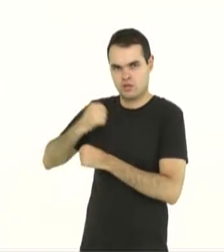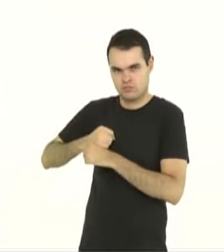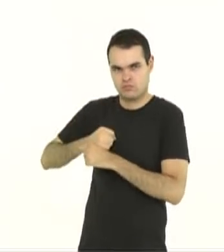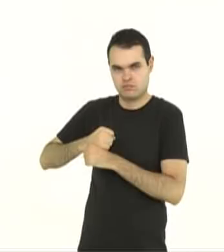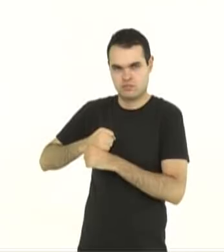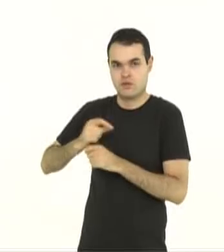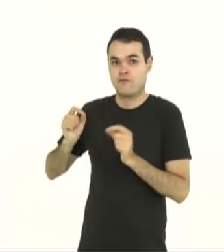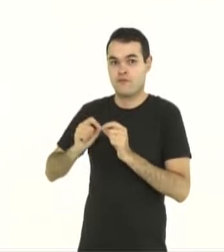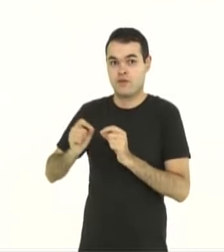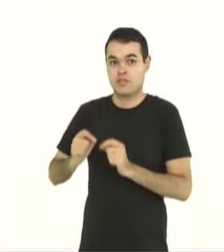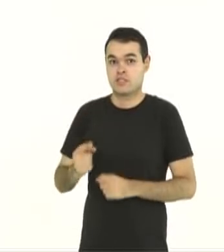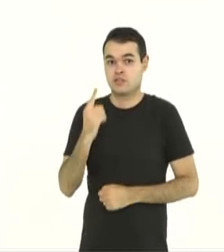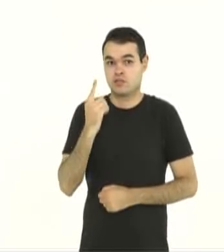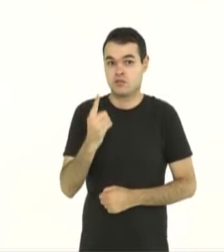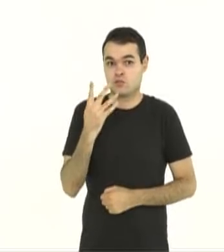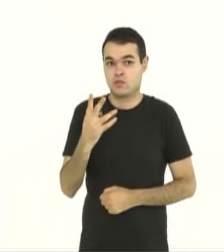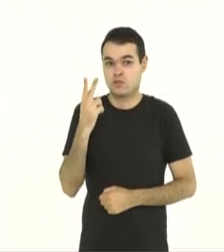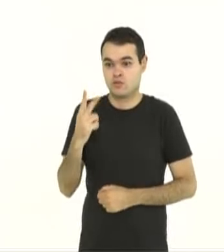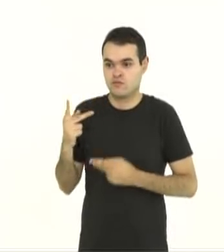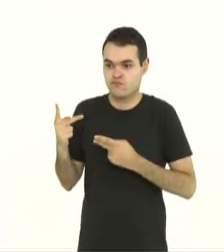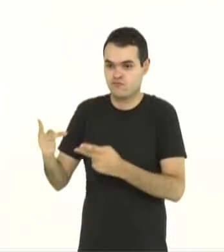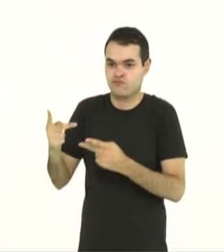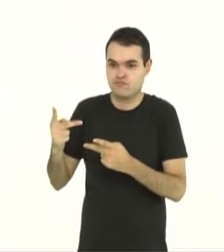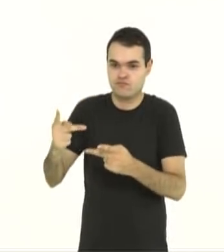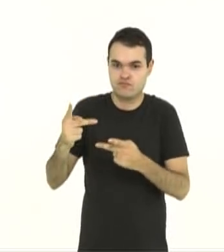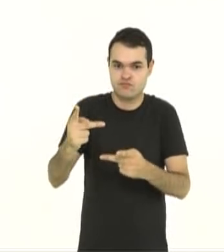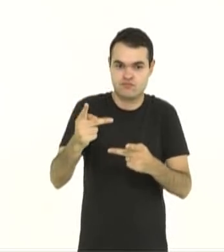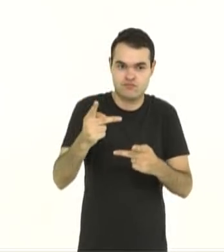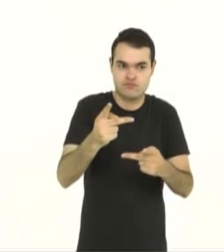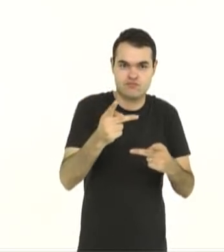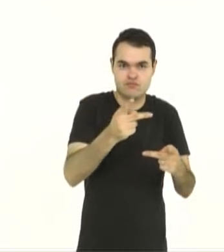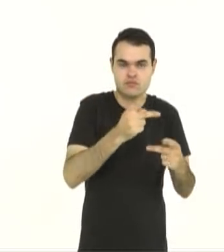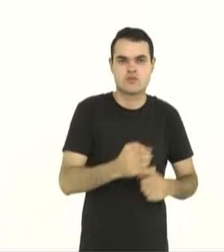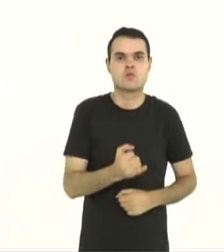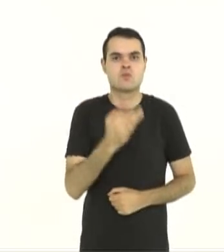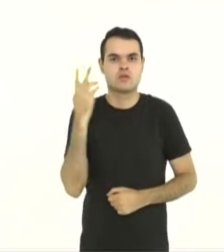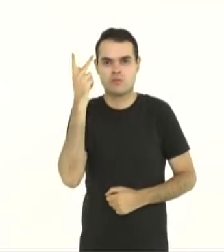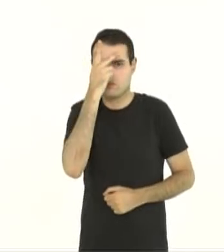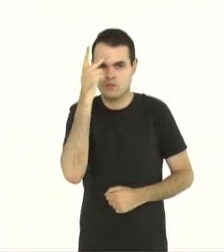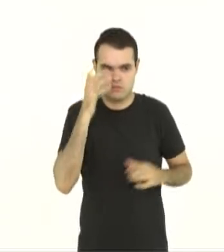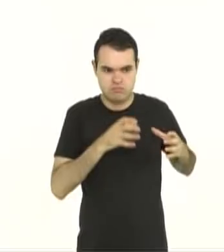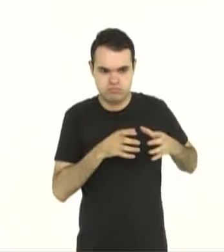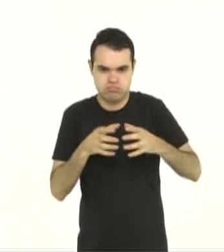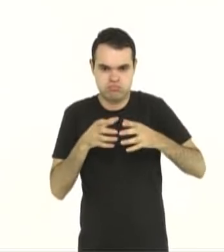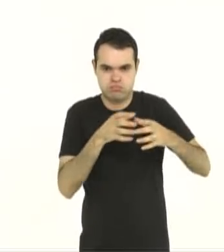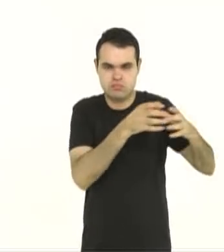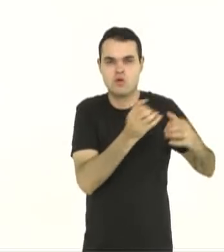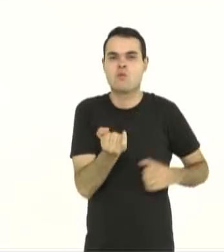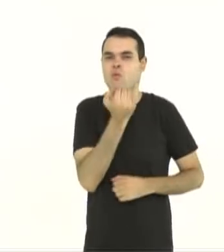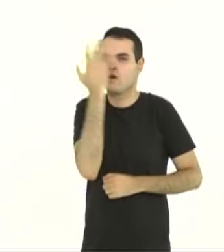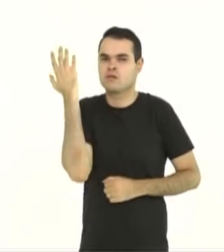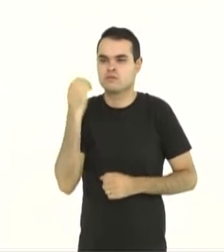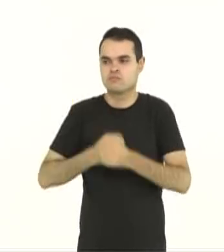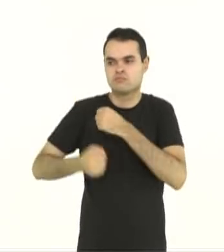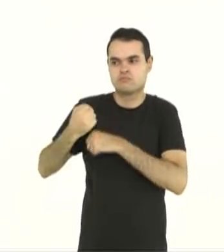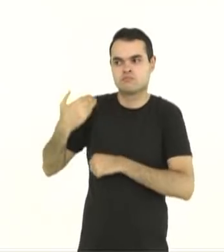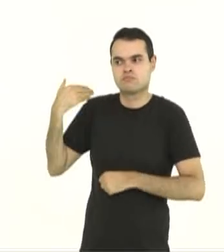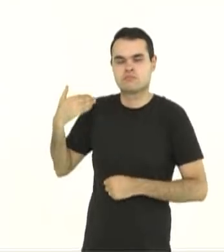realizou 142 visitas guiadas. Quantas pessoas foram guiadas por Guilherme nesse último